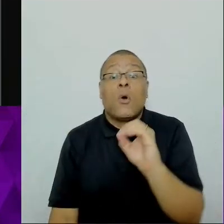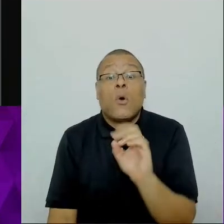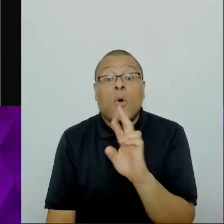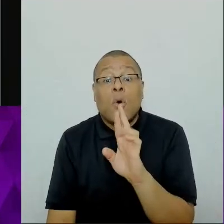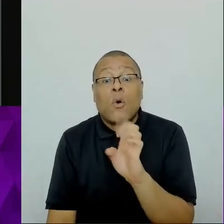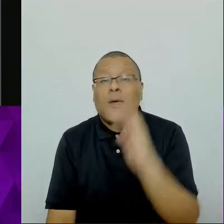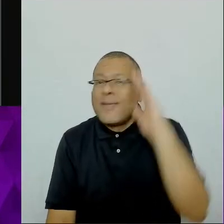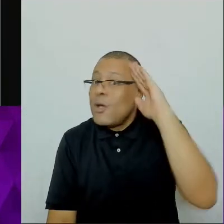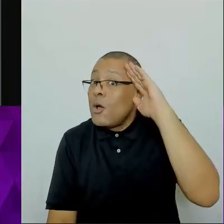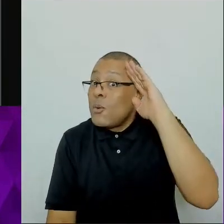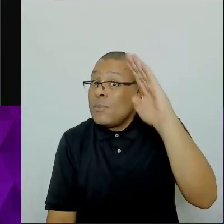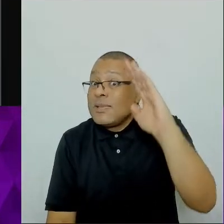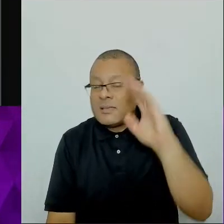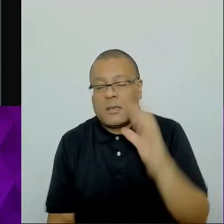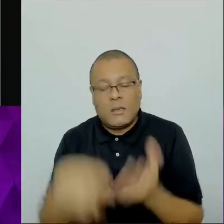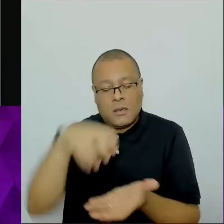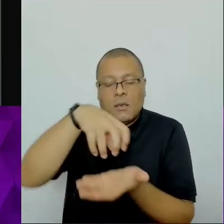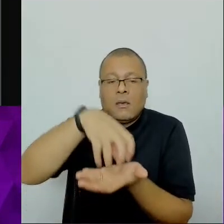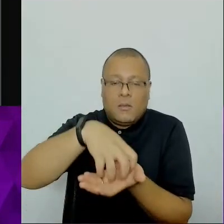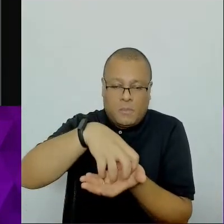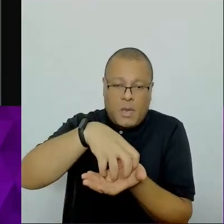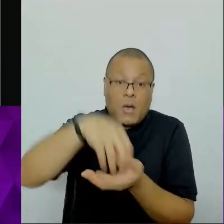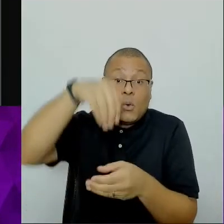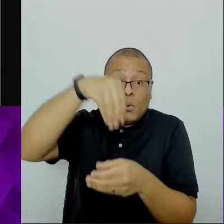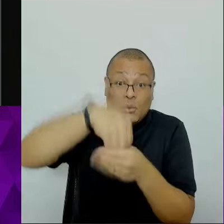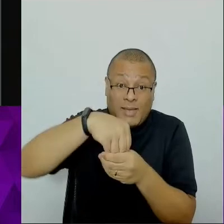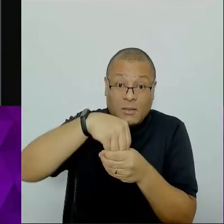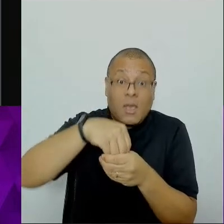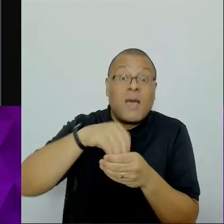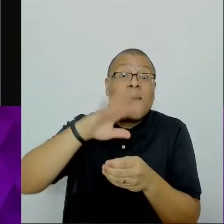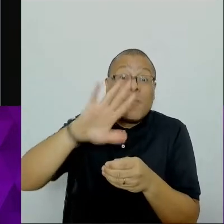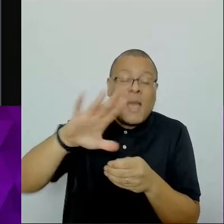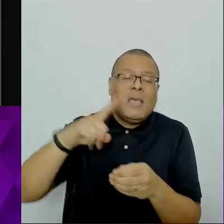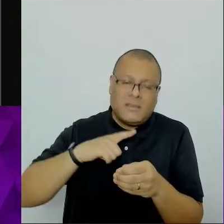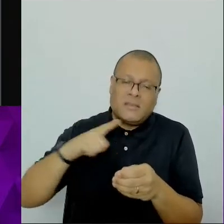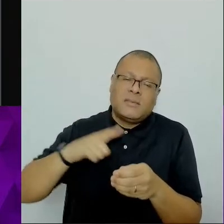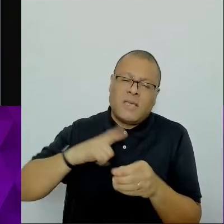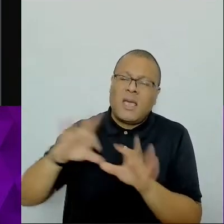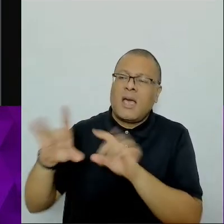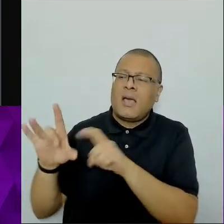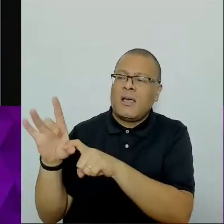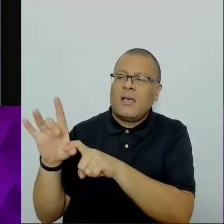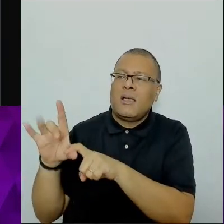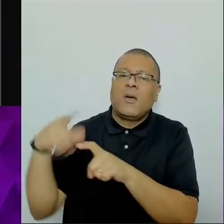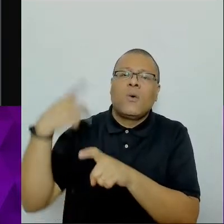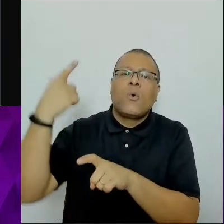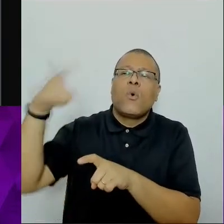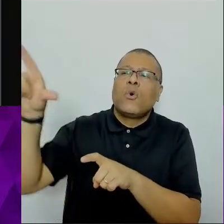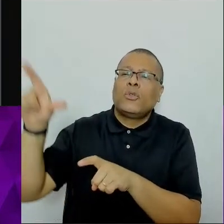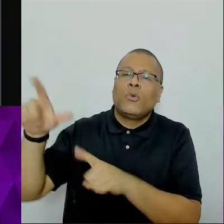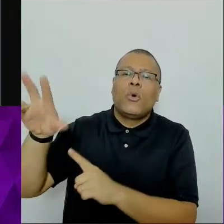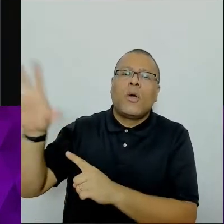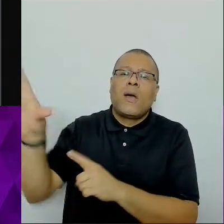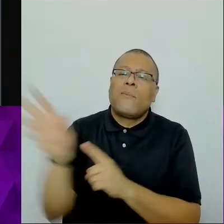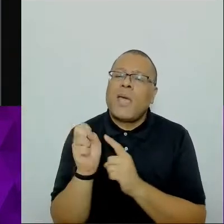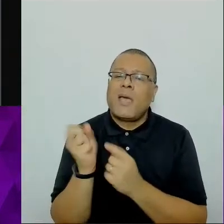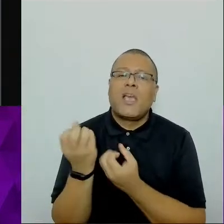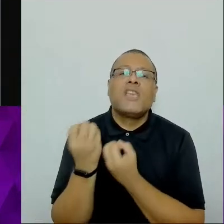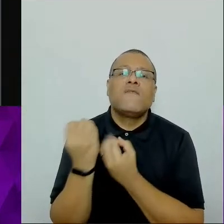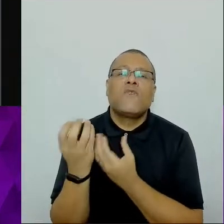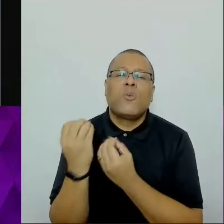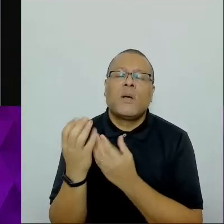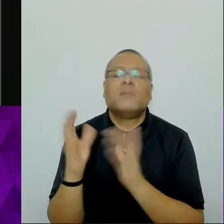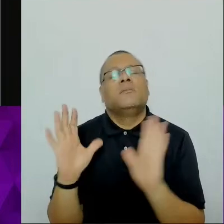tem essa dependência. Então, a gente precisa instanciar esse cara e para cada framework tem uma forma de deixar ele no contexto